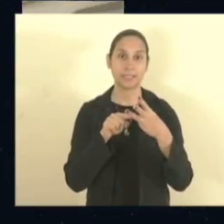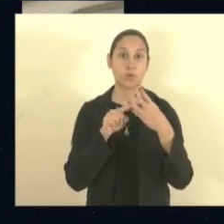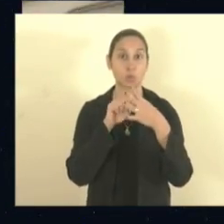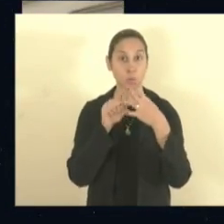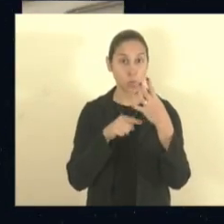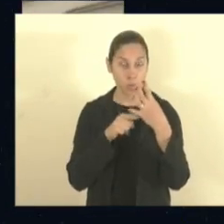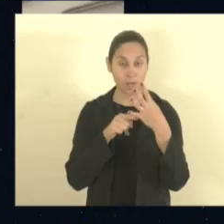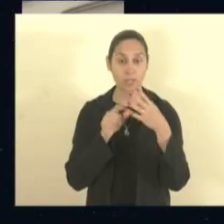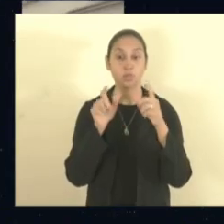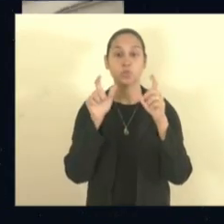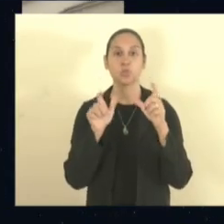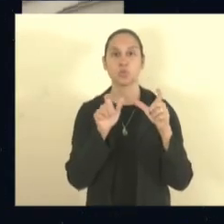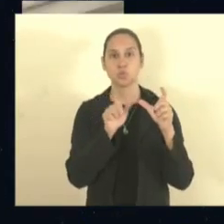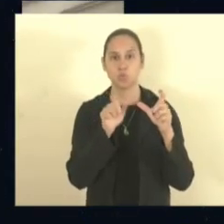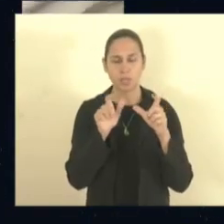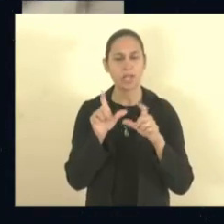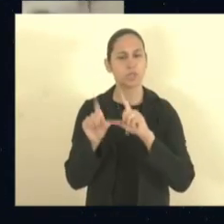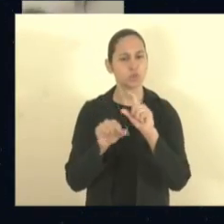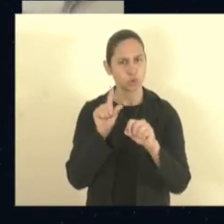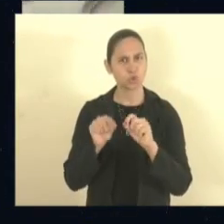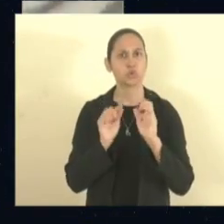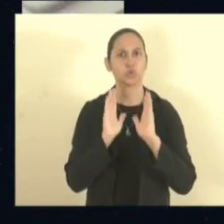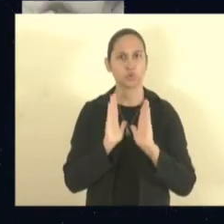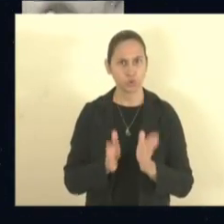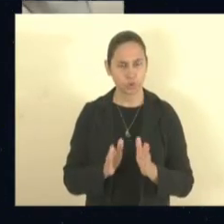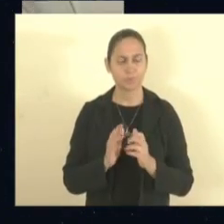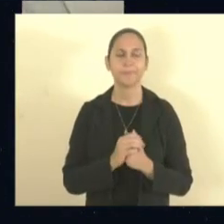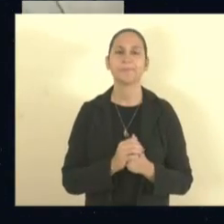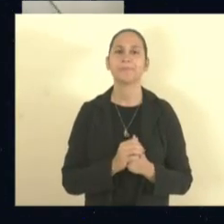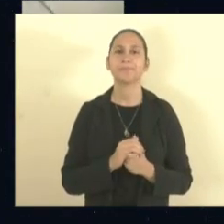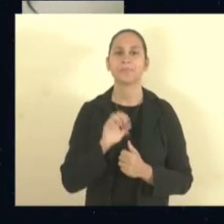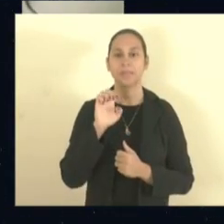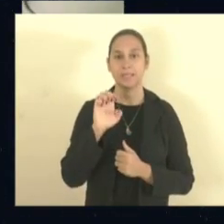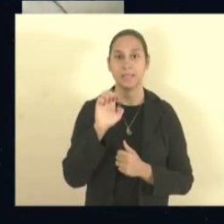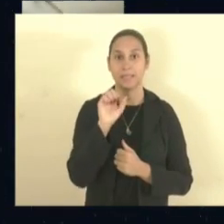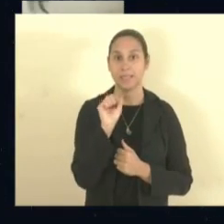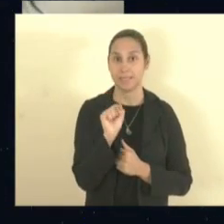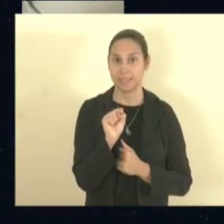quatro trechos pré-selecionados. E na